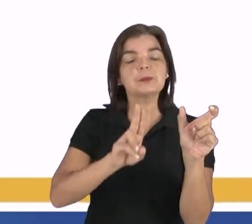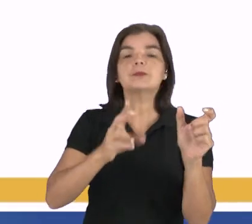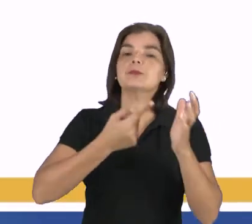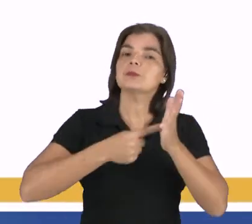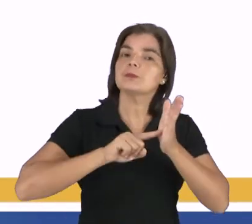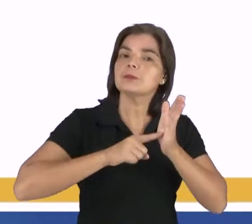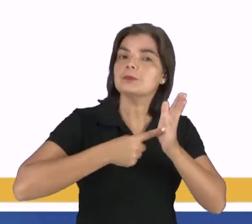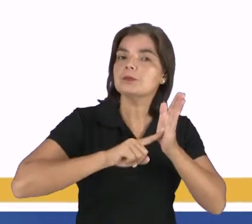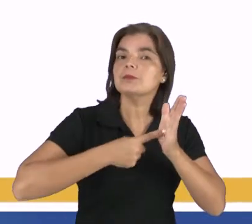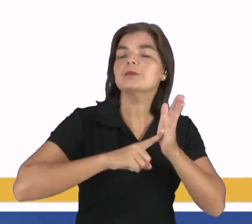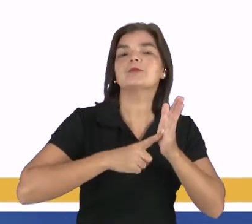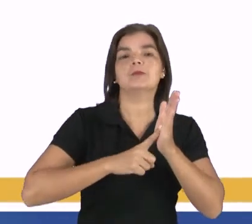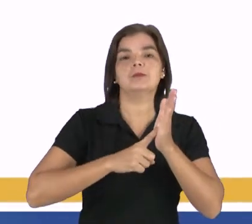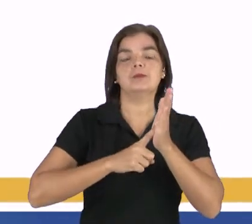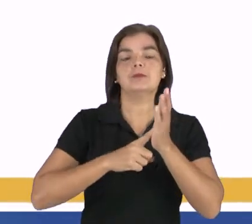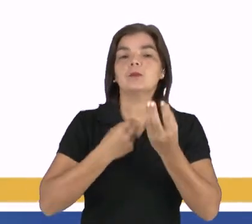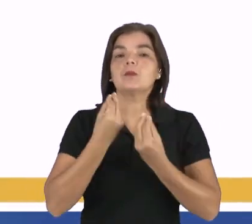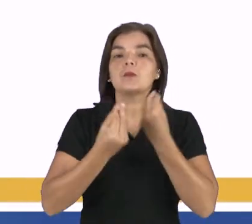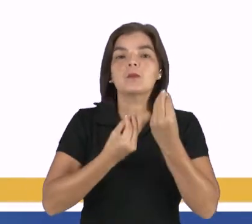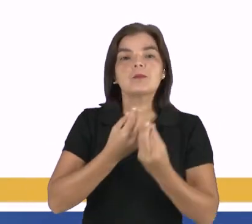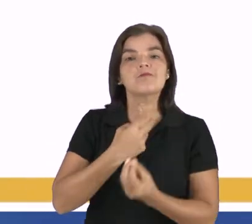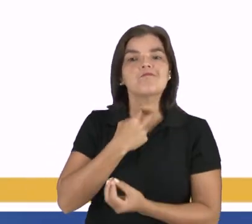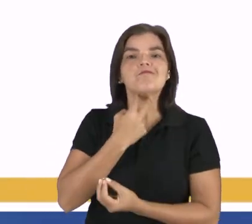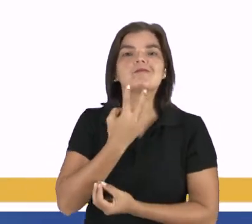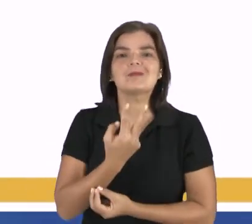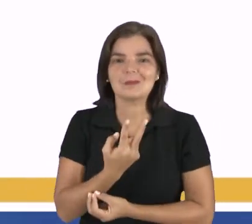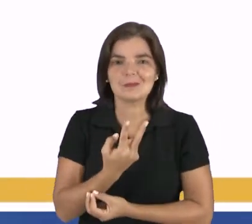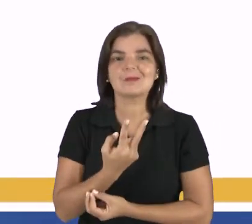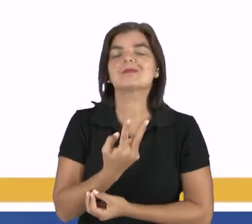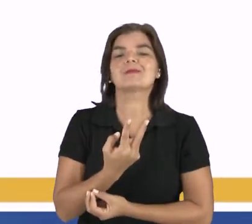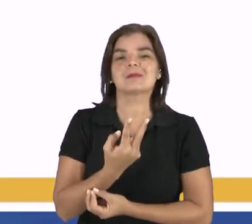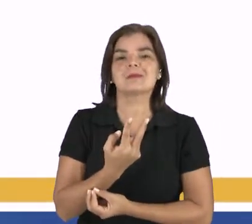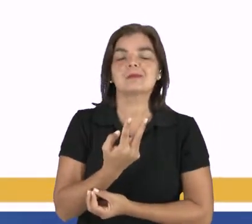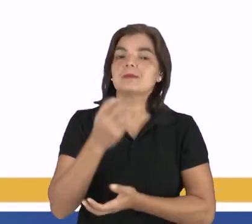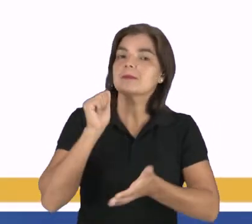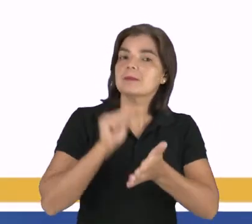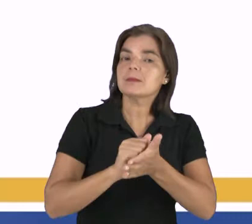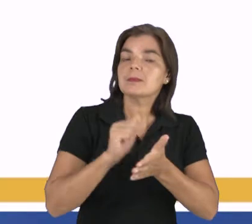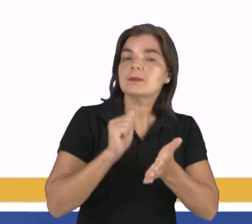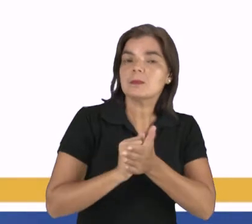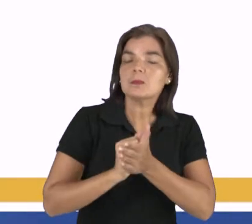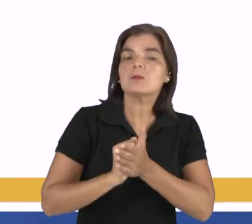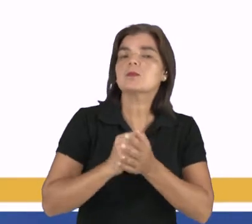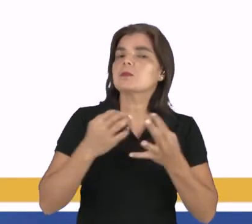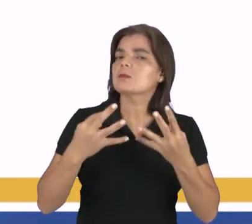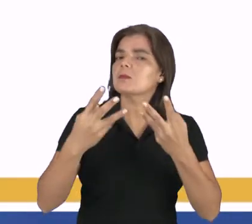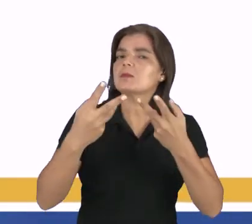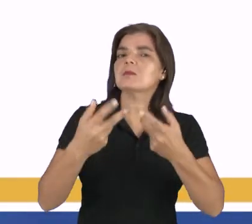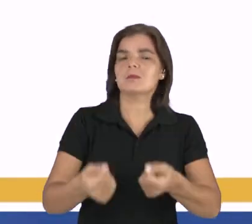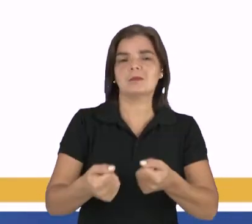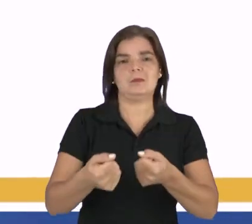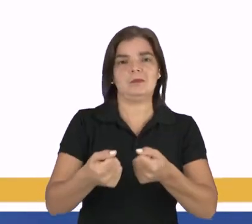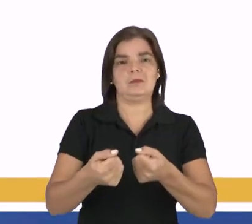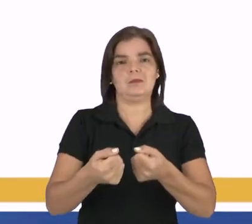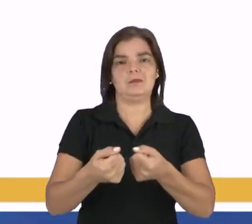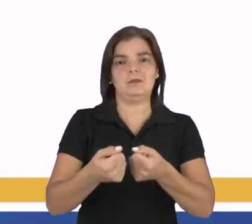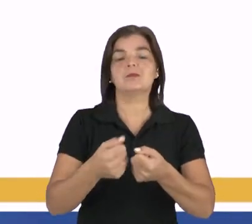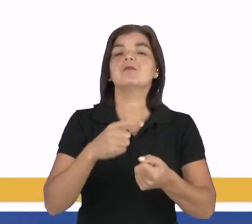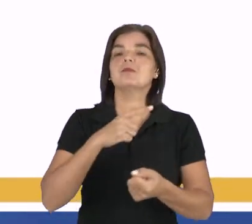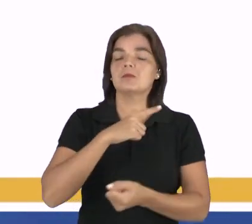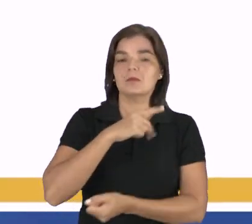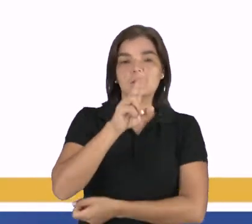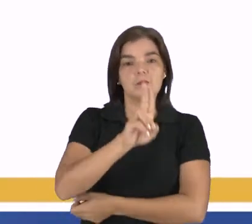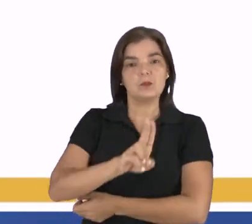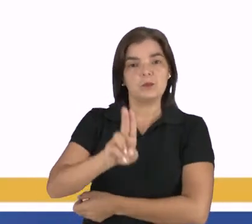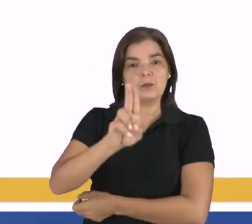as pontuações, as entonações, no caso, né? E na escrita, todo o código